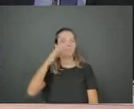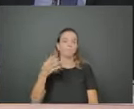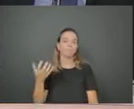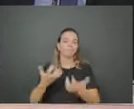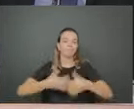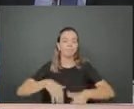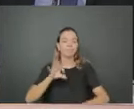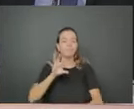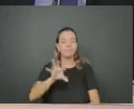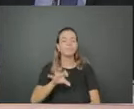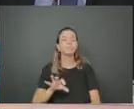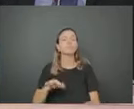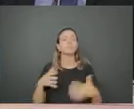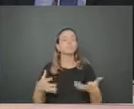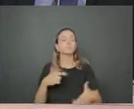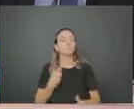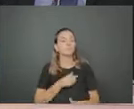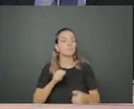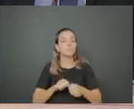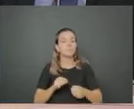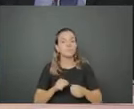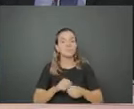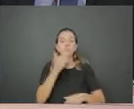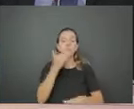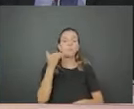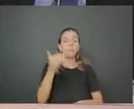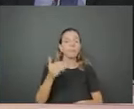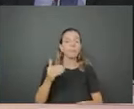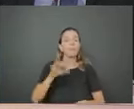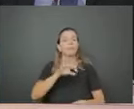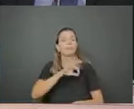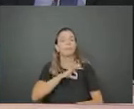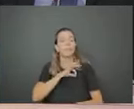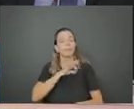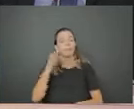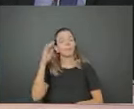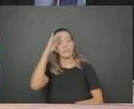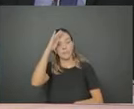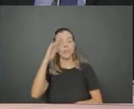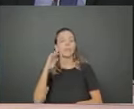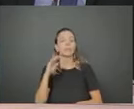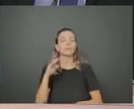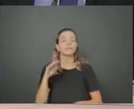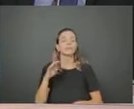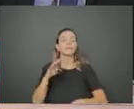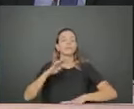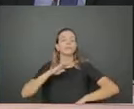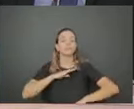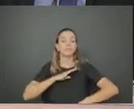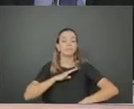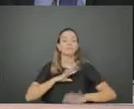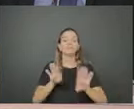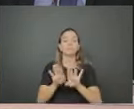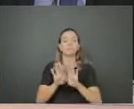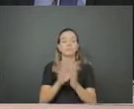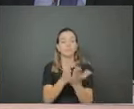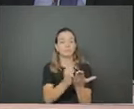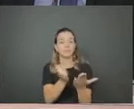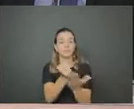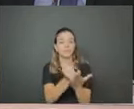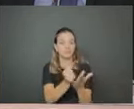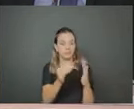nós fazemos os encaminhamentos à Polícia Civil, os termos, ou aos cartórios de polícia, né? Os termos circunstanciados são